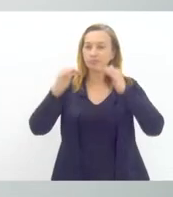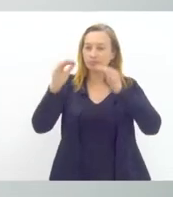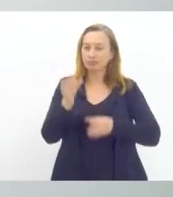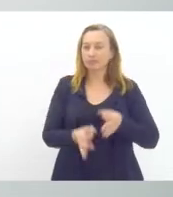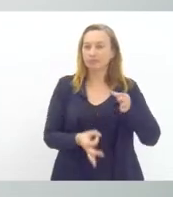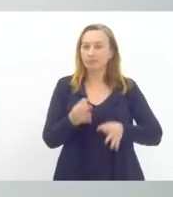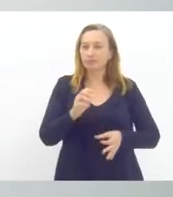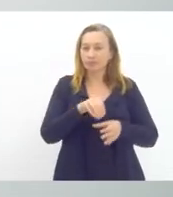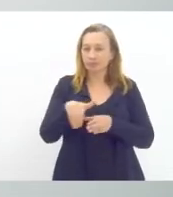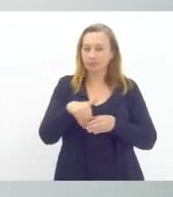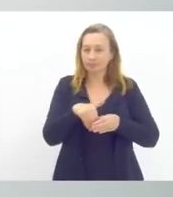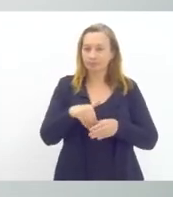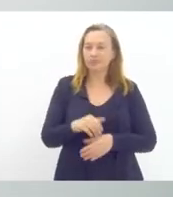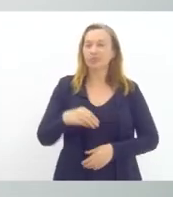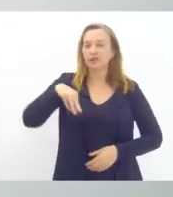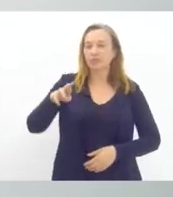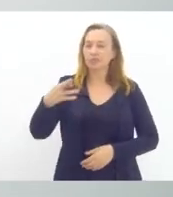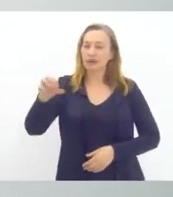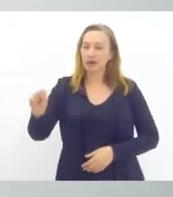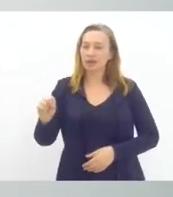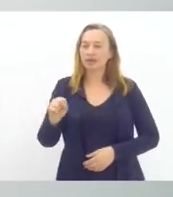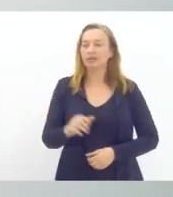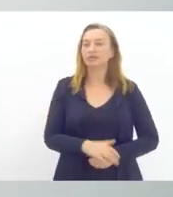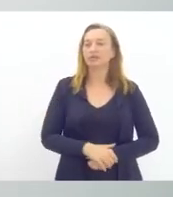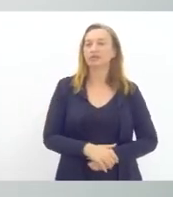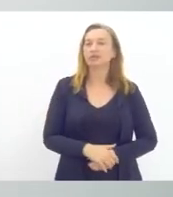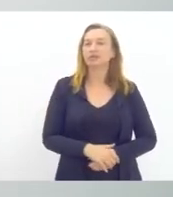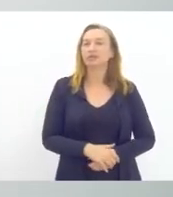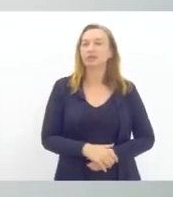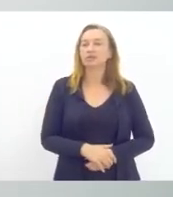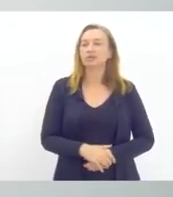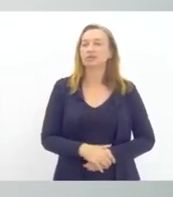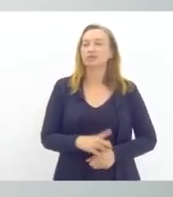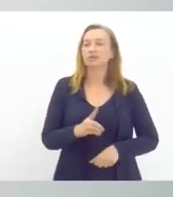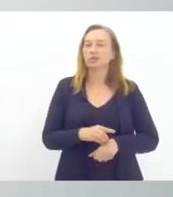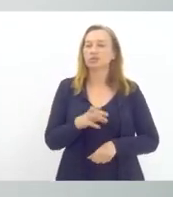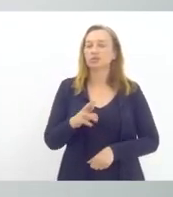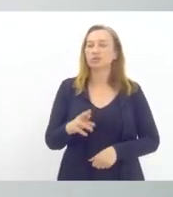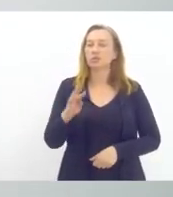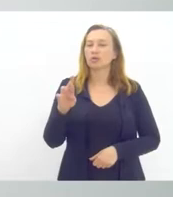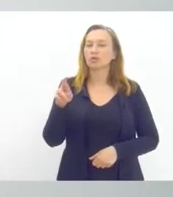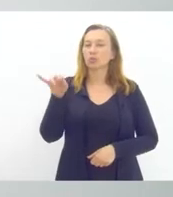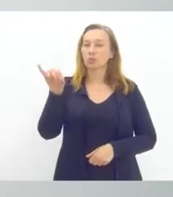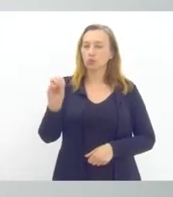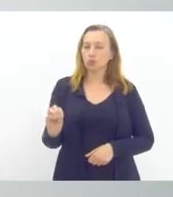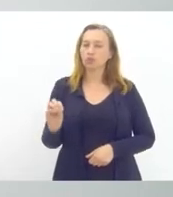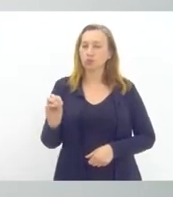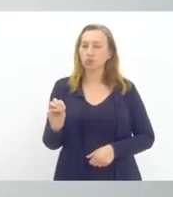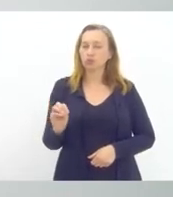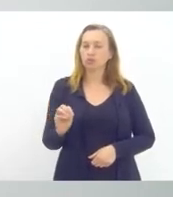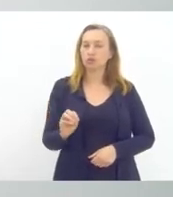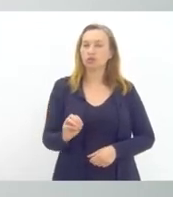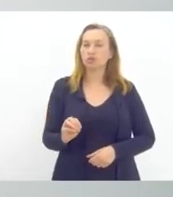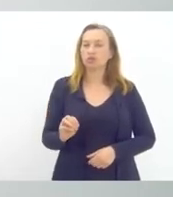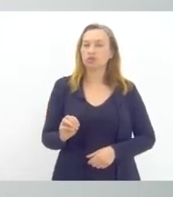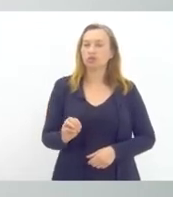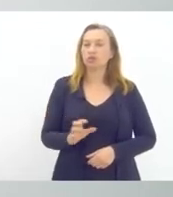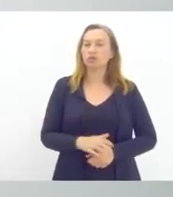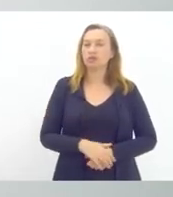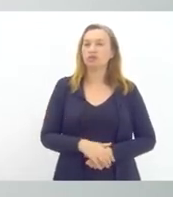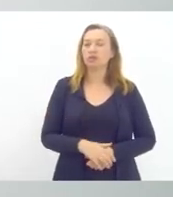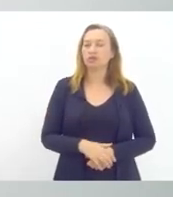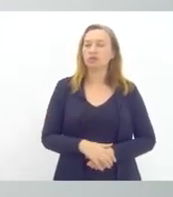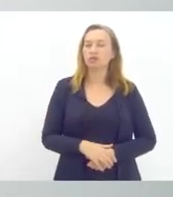Dr Marcos Aragão contabilista Dr Bruno Rodrigues Furtado só as ferramentas